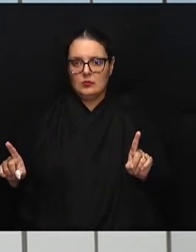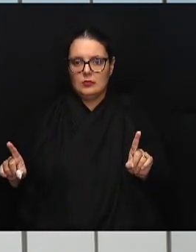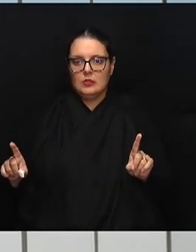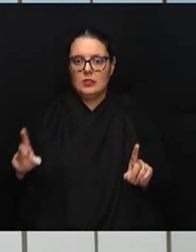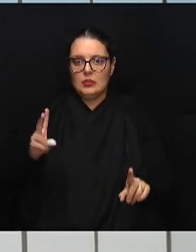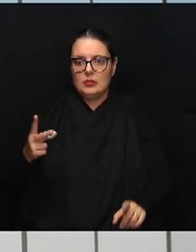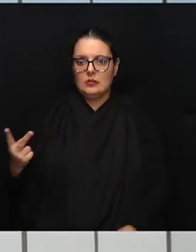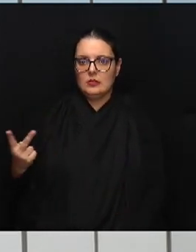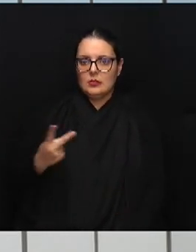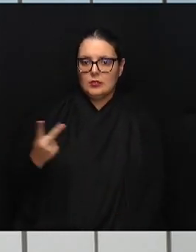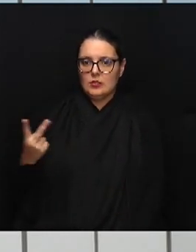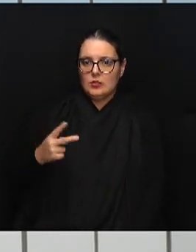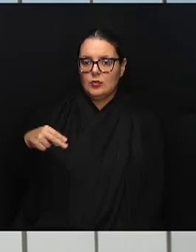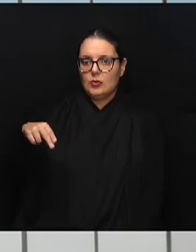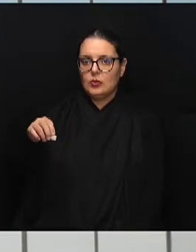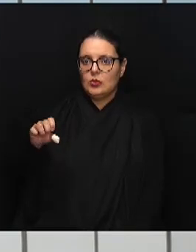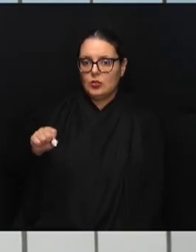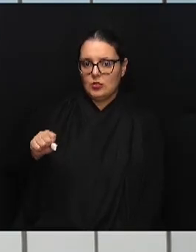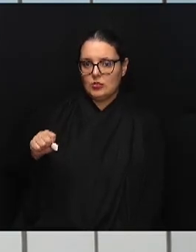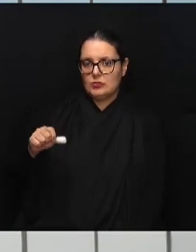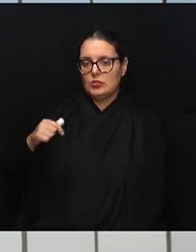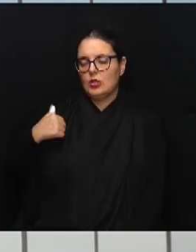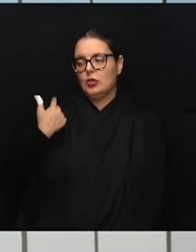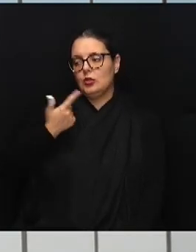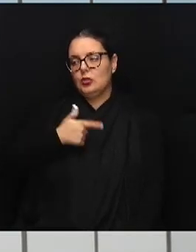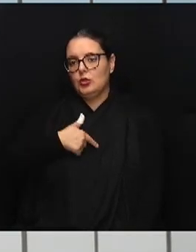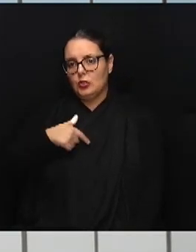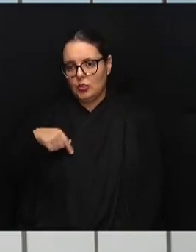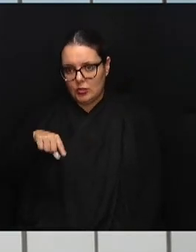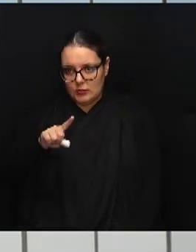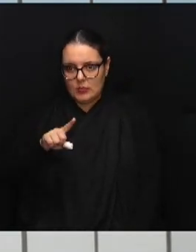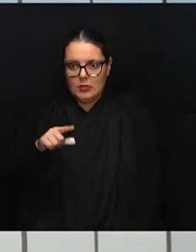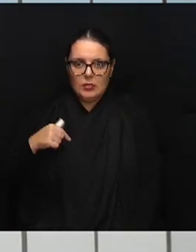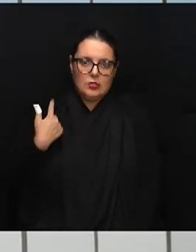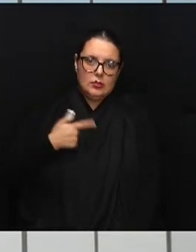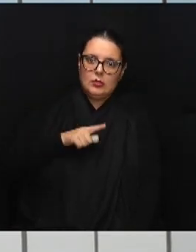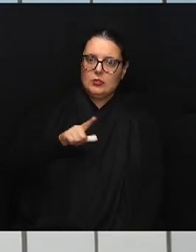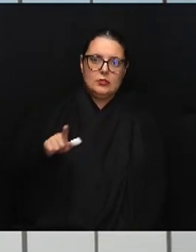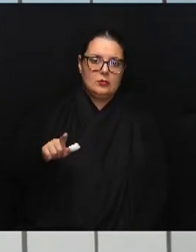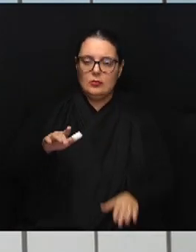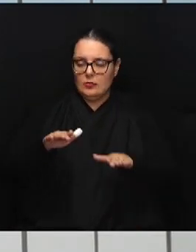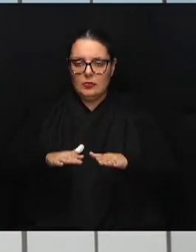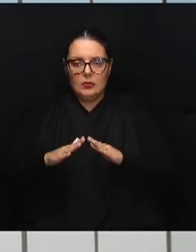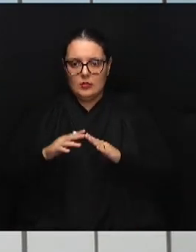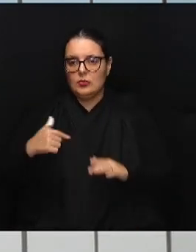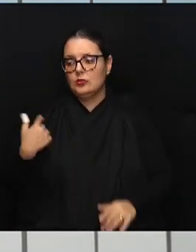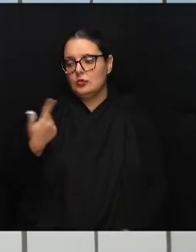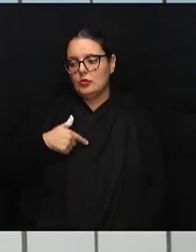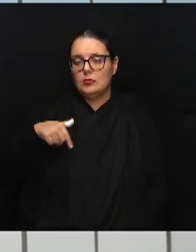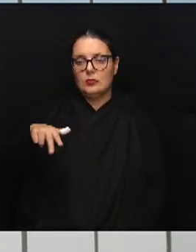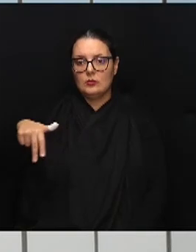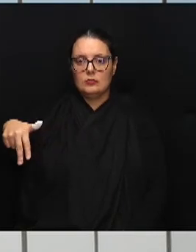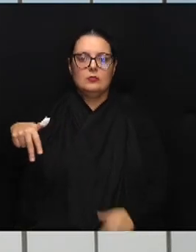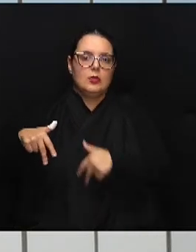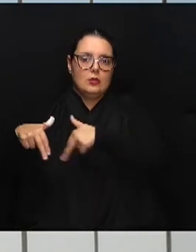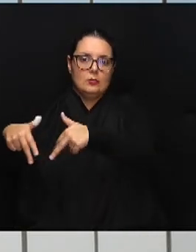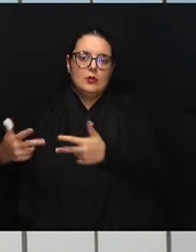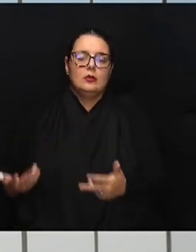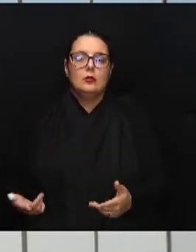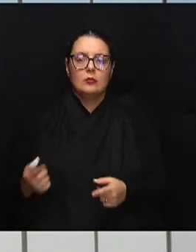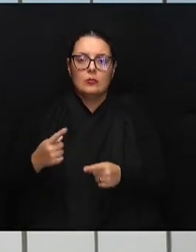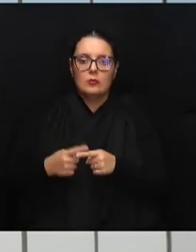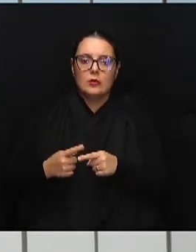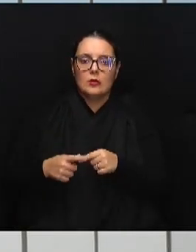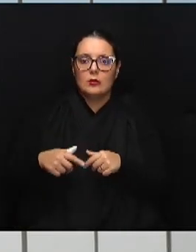nós. Né? Então, assim, nós vamos ficar em casa, nós vamos sair, nós não vamos. Então, por que não vai